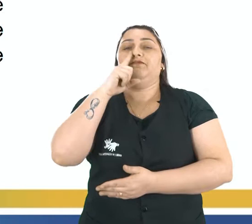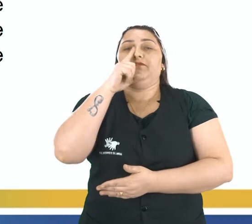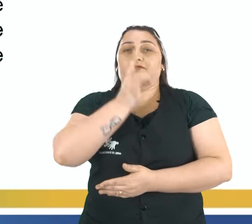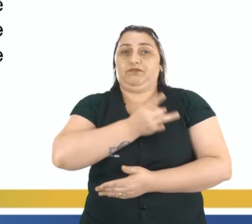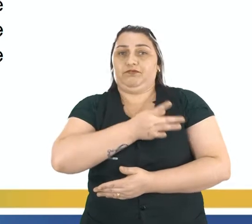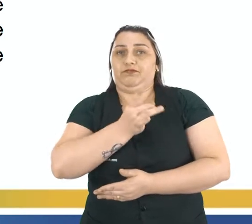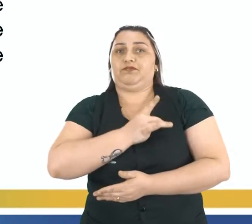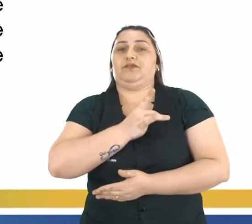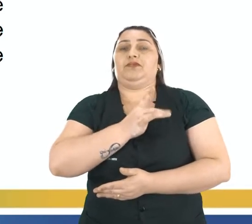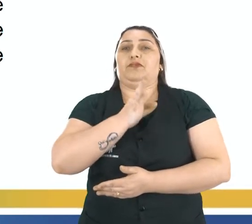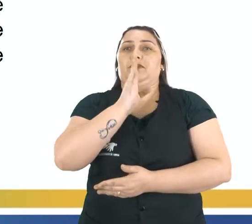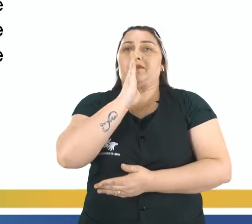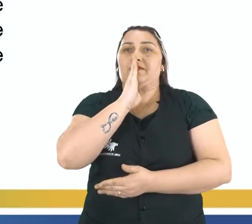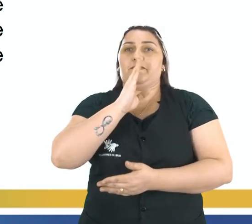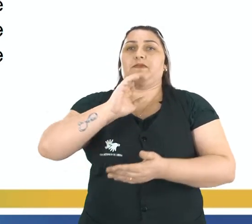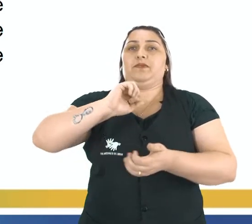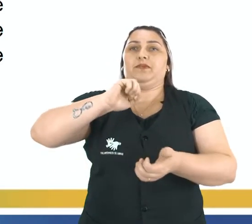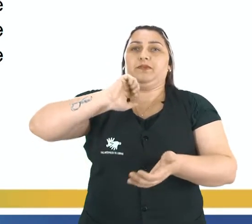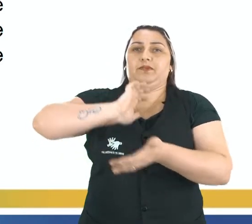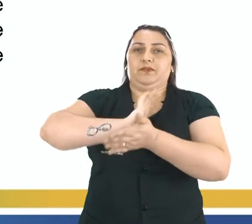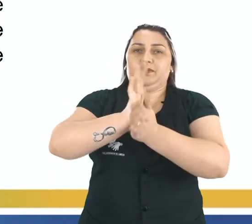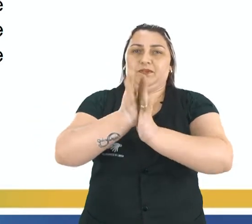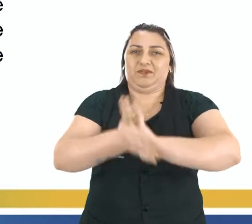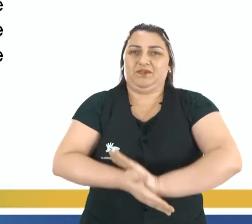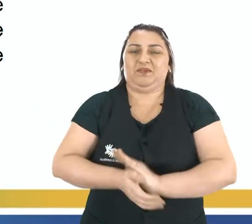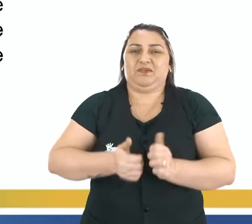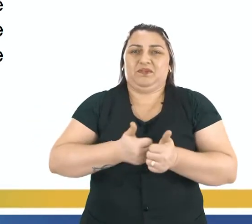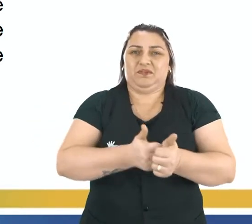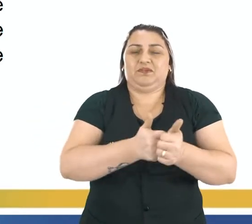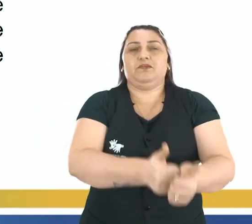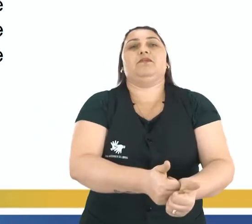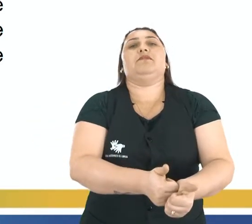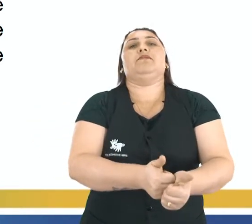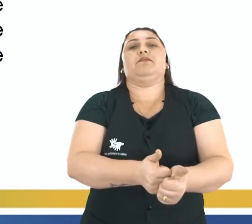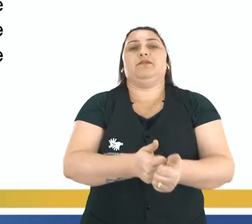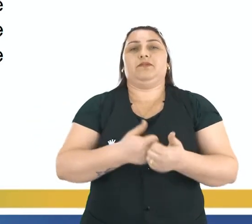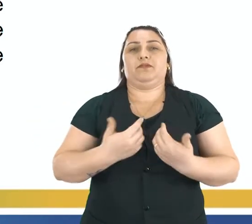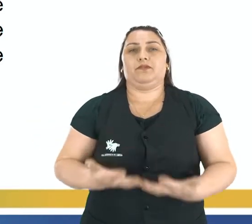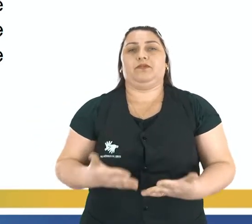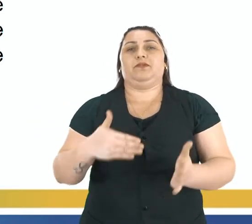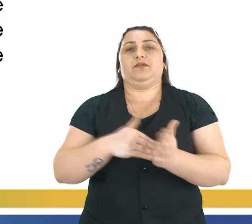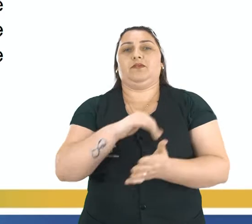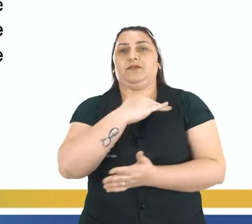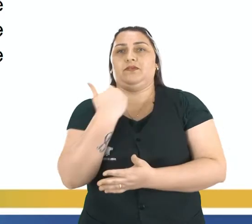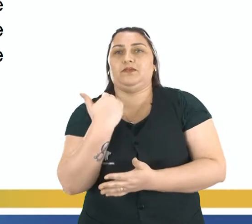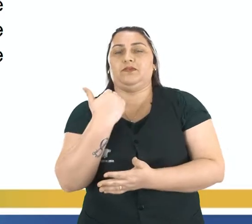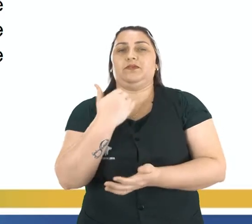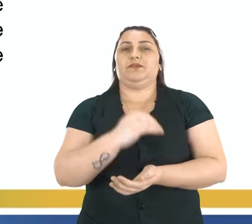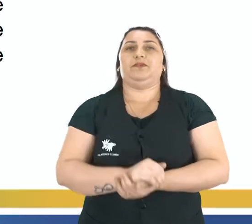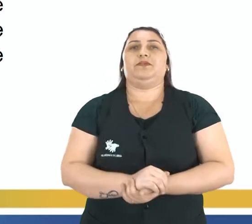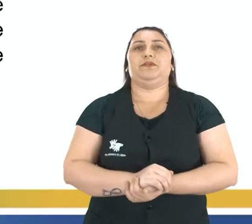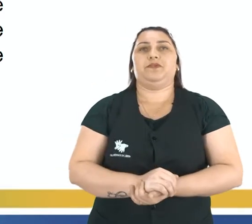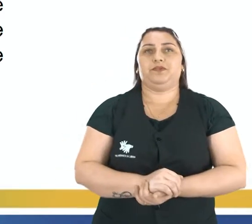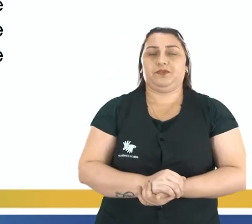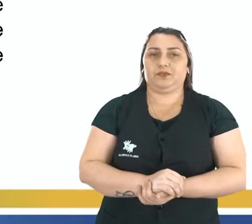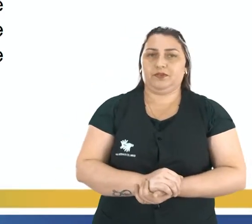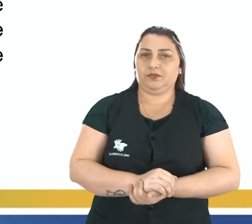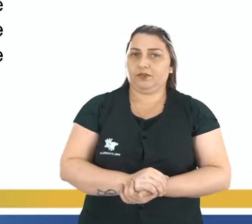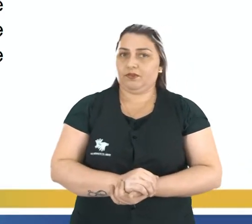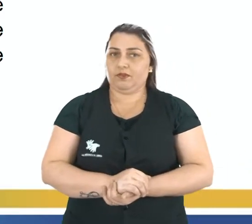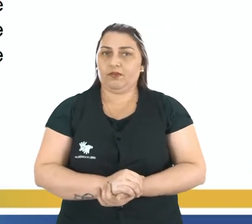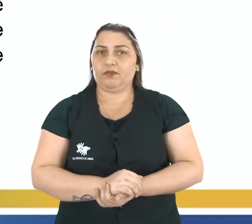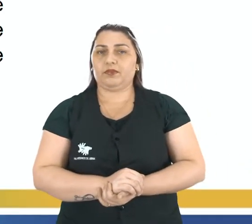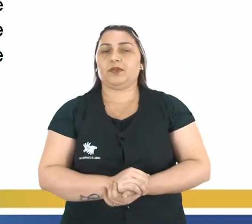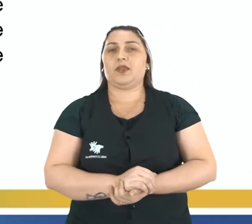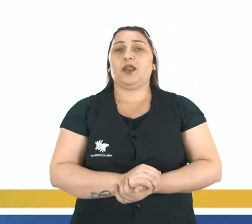de ser censurado, de ser torturado, de ser perseguido e, em muitos casos, até de ser morto, certo? Essa repressão